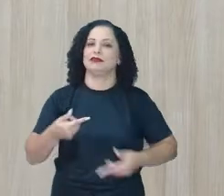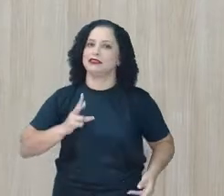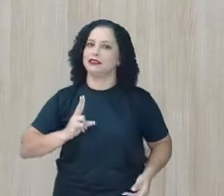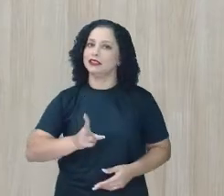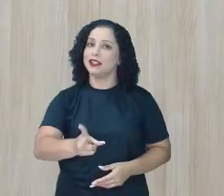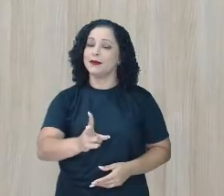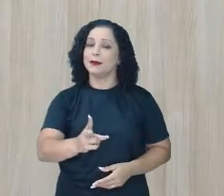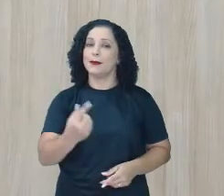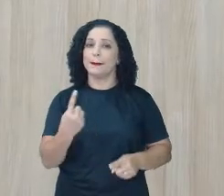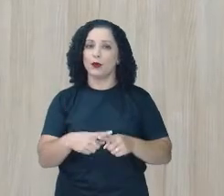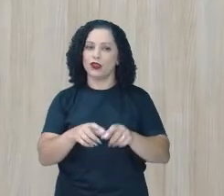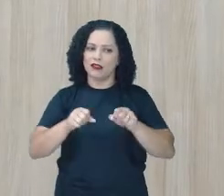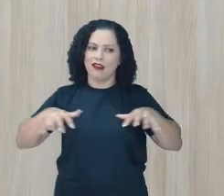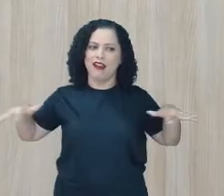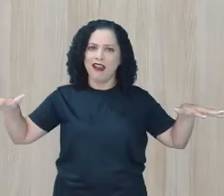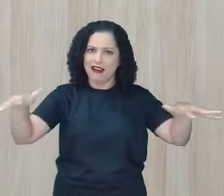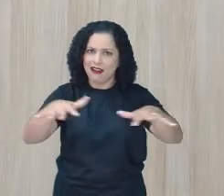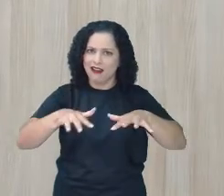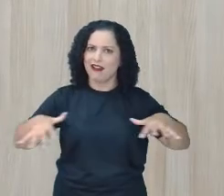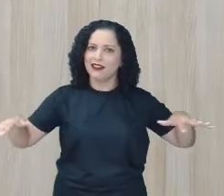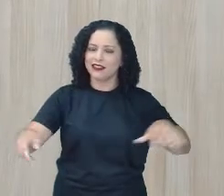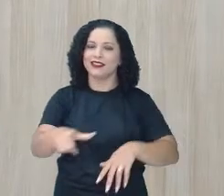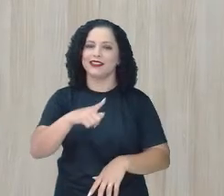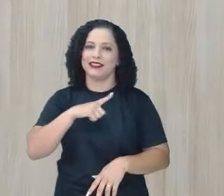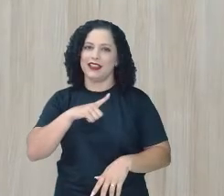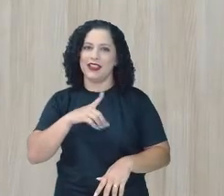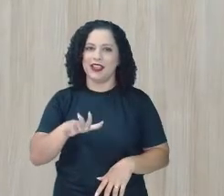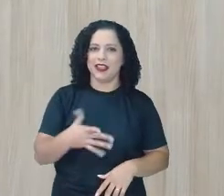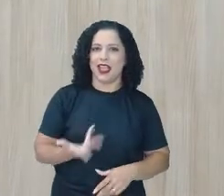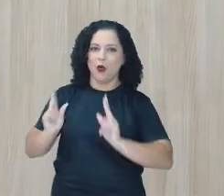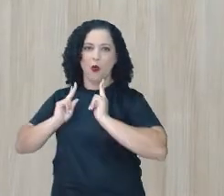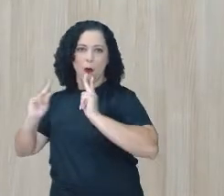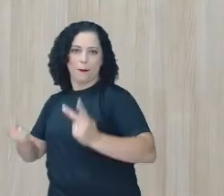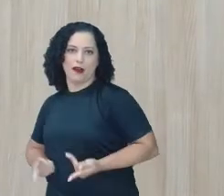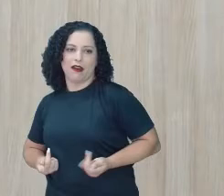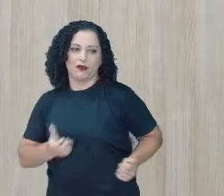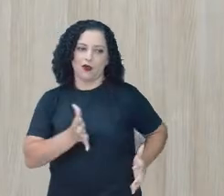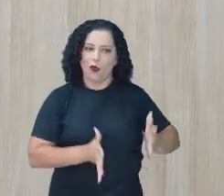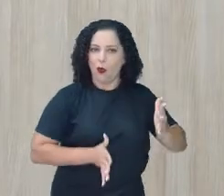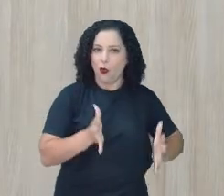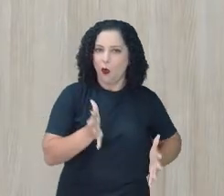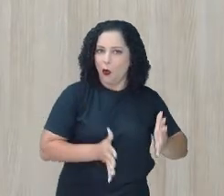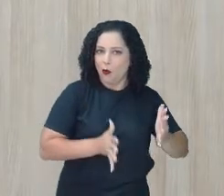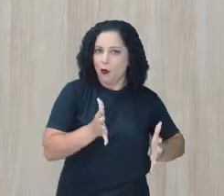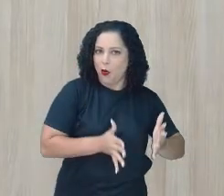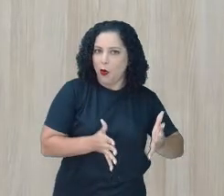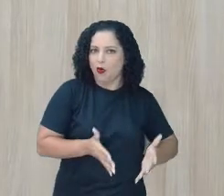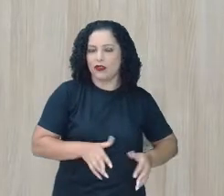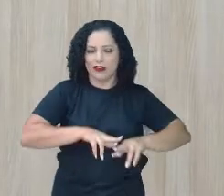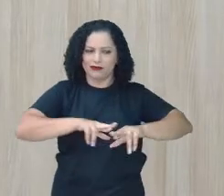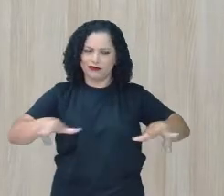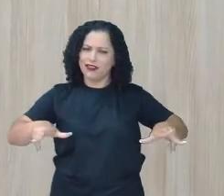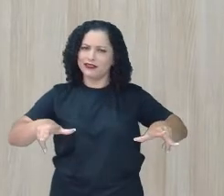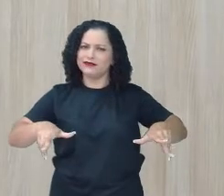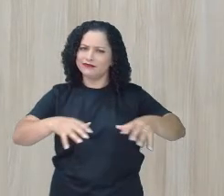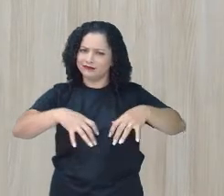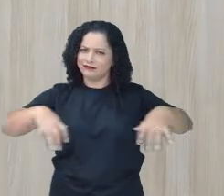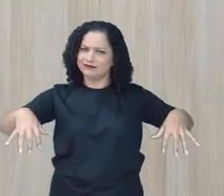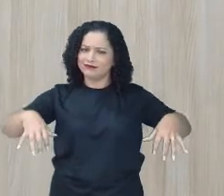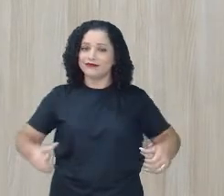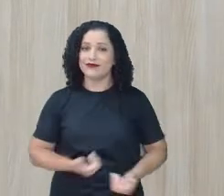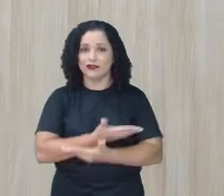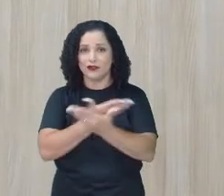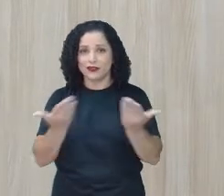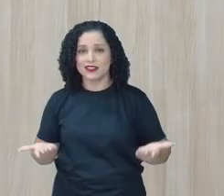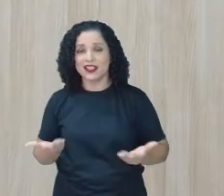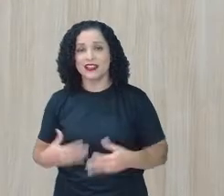há espaço para todo mundo, minha gente, seja ele humano, seja ele robozinho. Você está aí com seu celular, com seu tablet, me assistindo